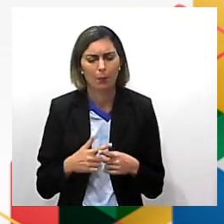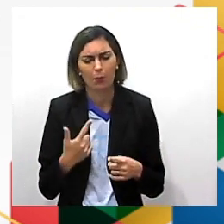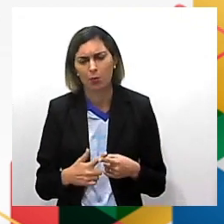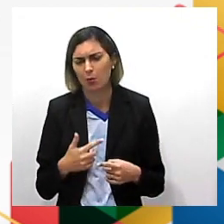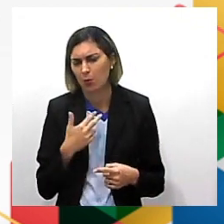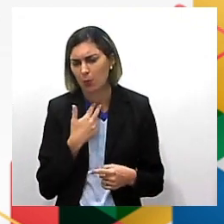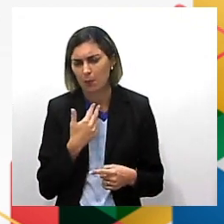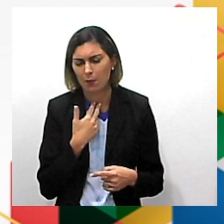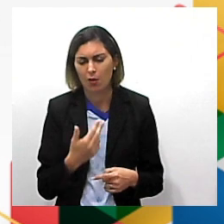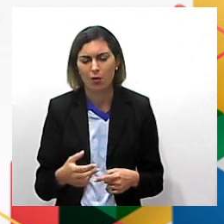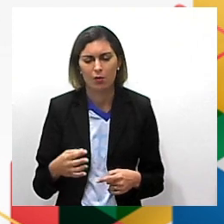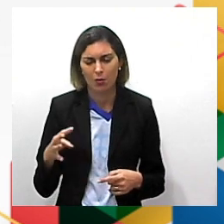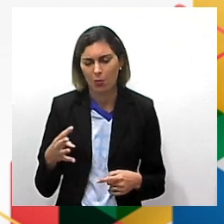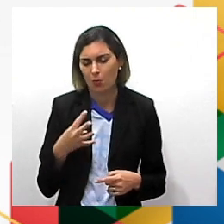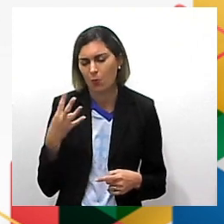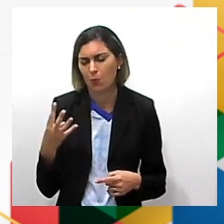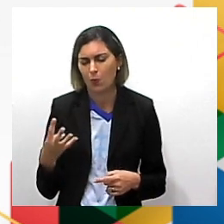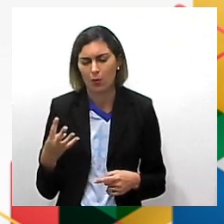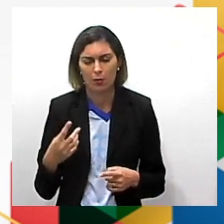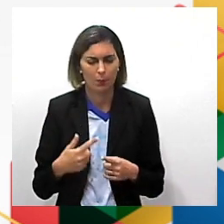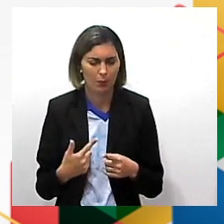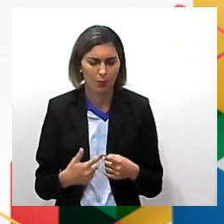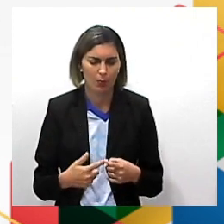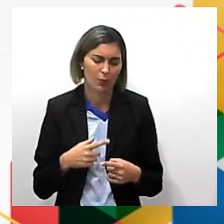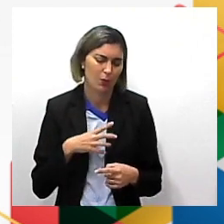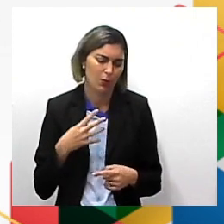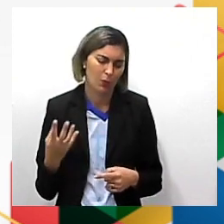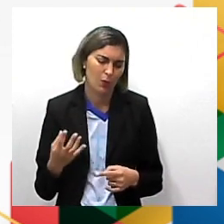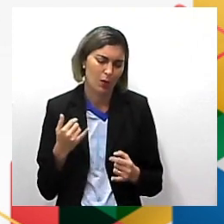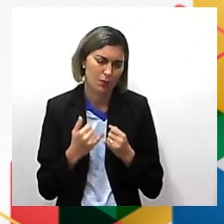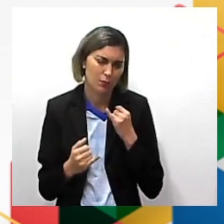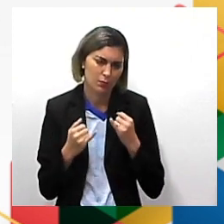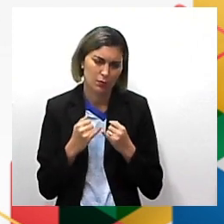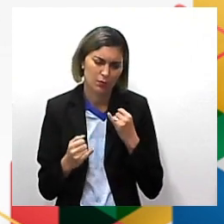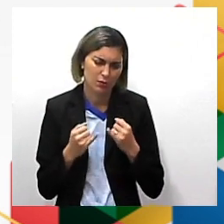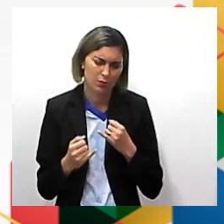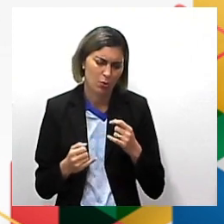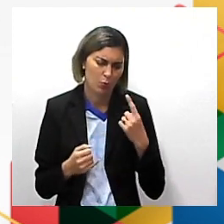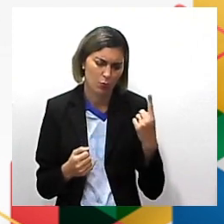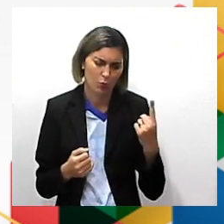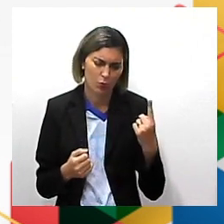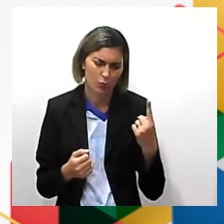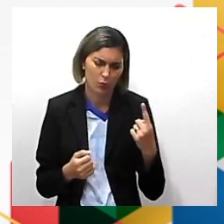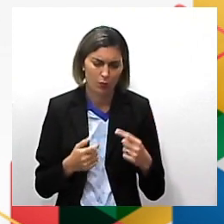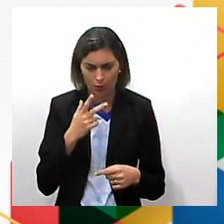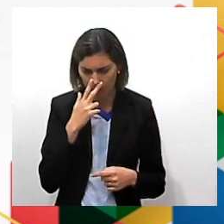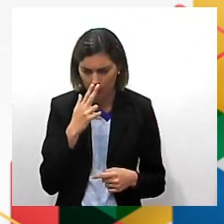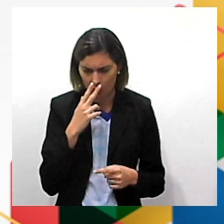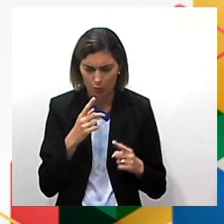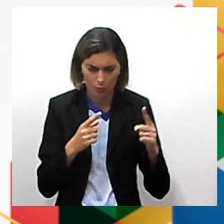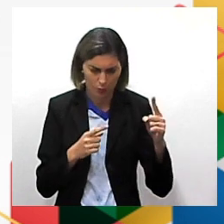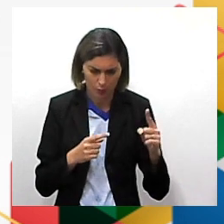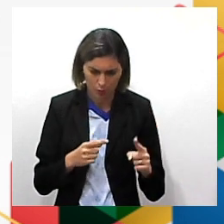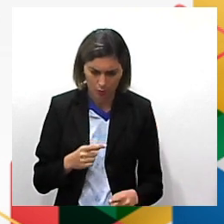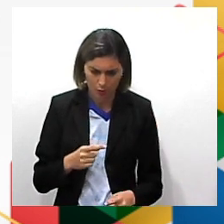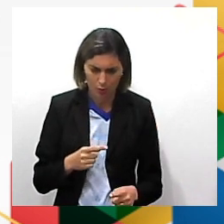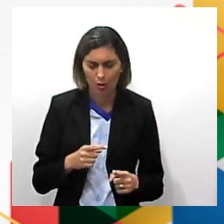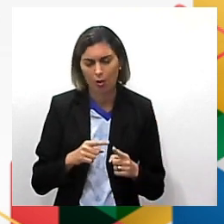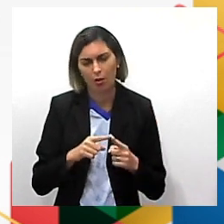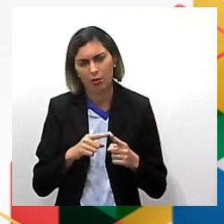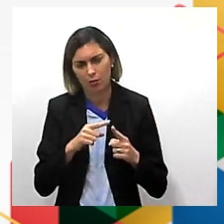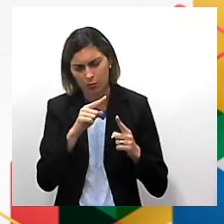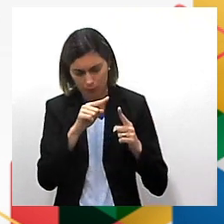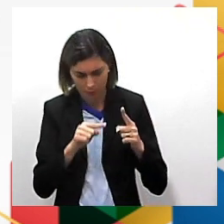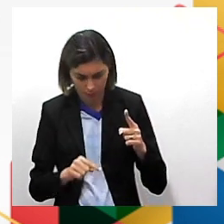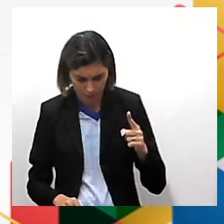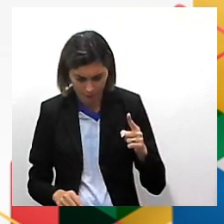não pode ser o item 4? Porque o item 4 é similar ao item 1. Observe, ele está numa certa posição, em uma